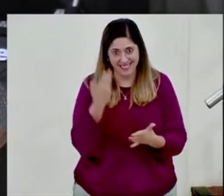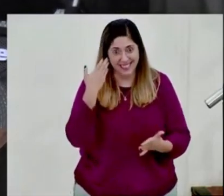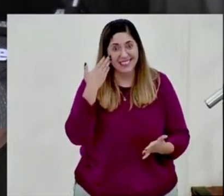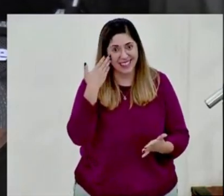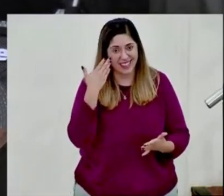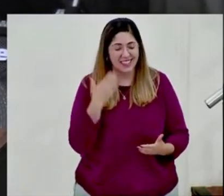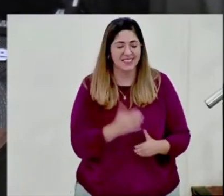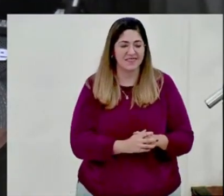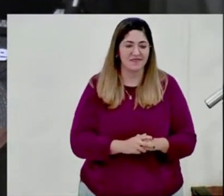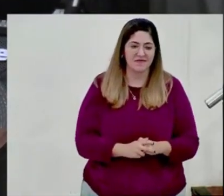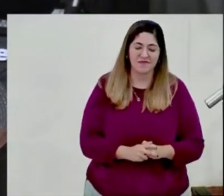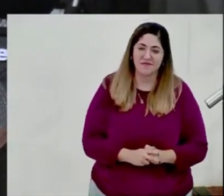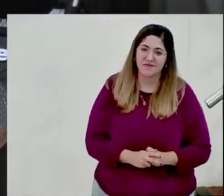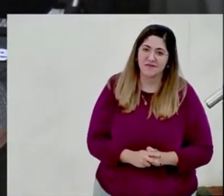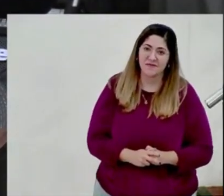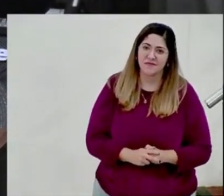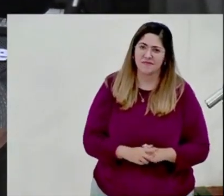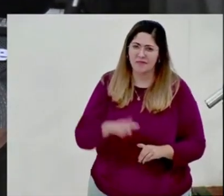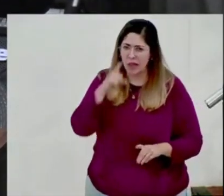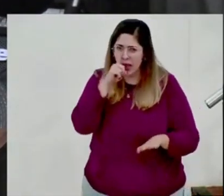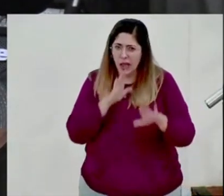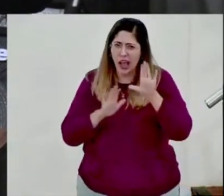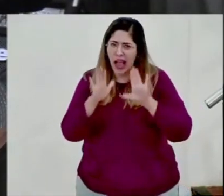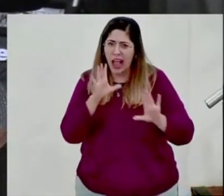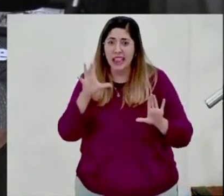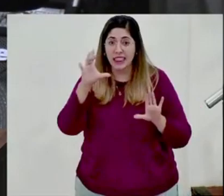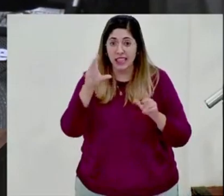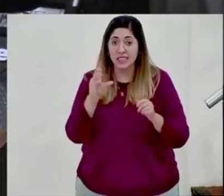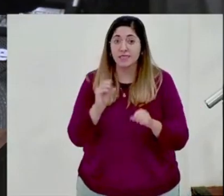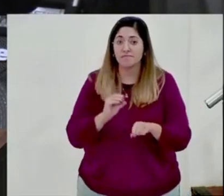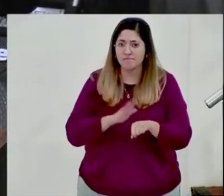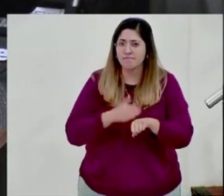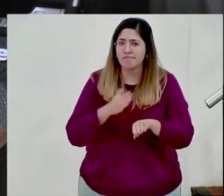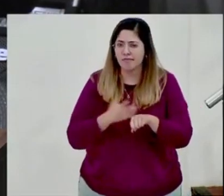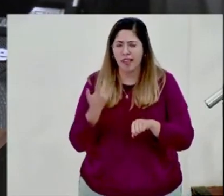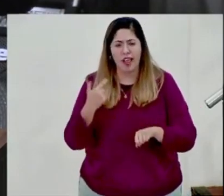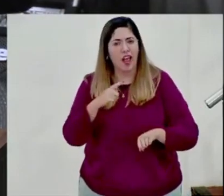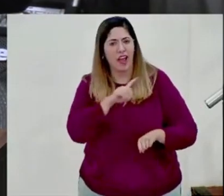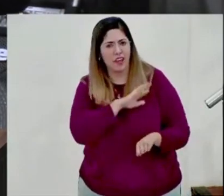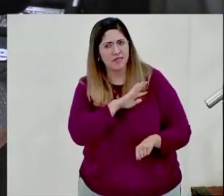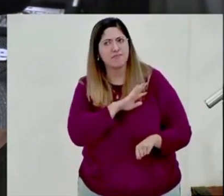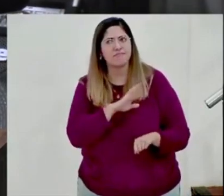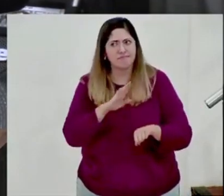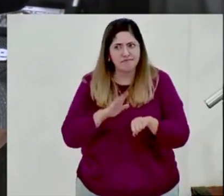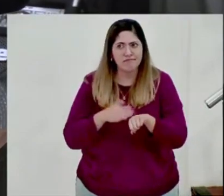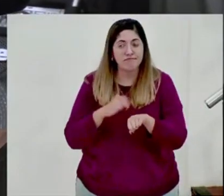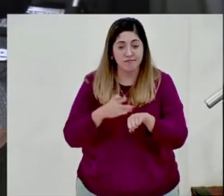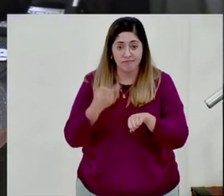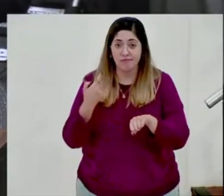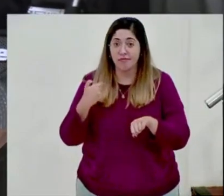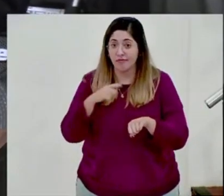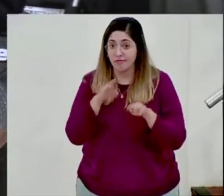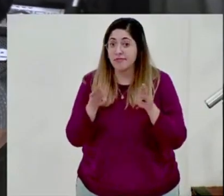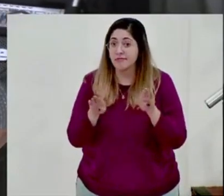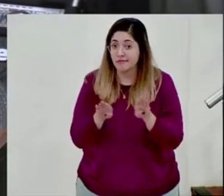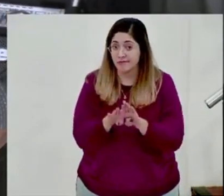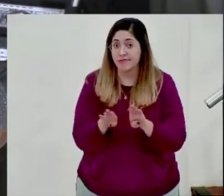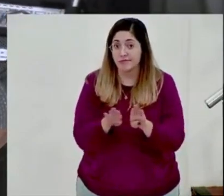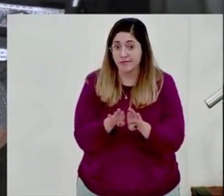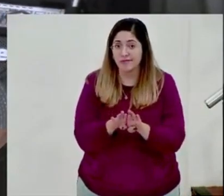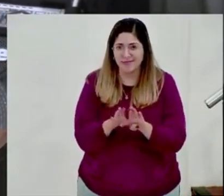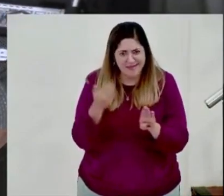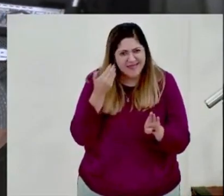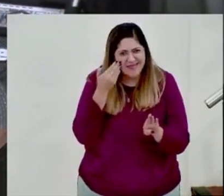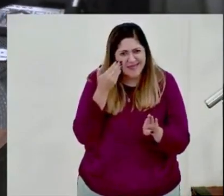Cuidado, querido. Deus está fazendo a parte dele, mas nós temos que fazer a nossa. O Ezequias foi lá, tampou a fonte, construiu o